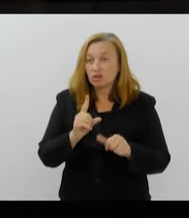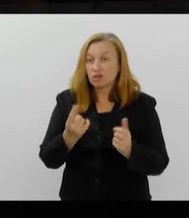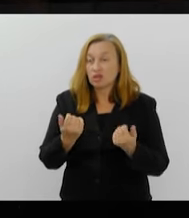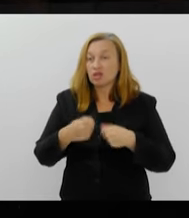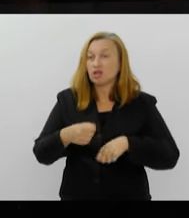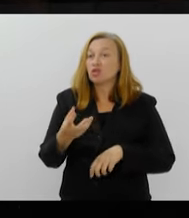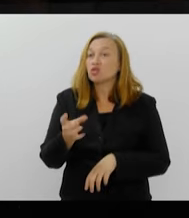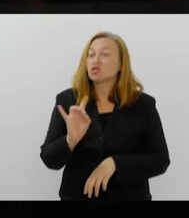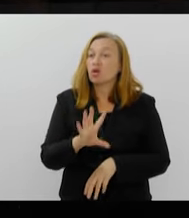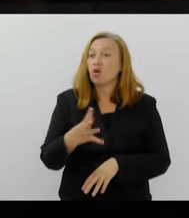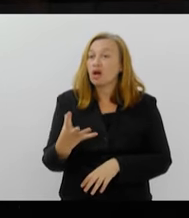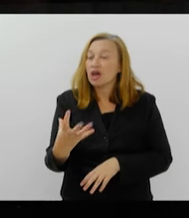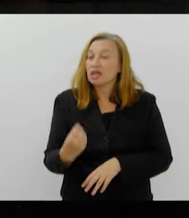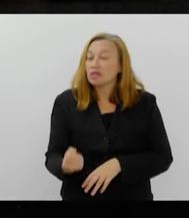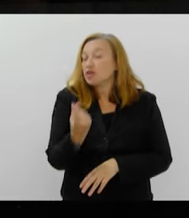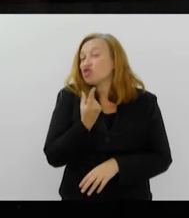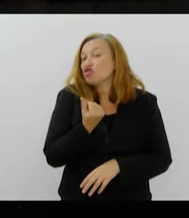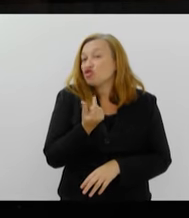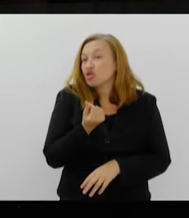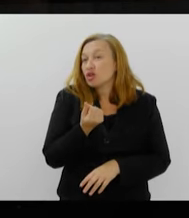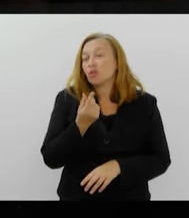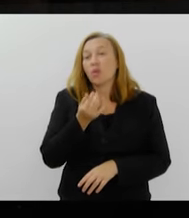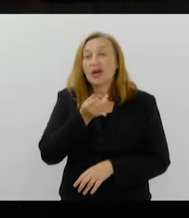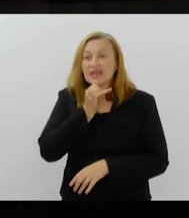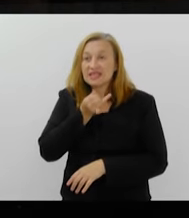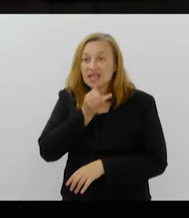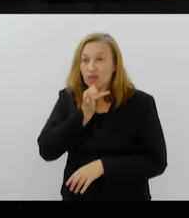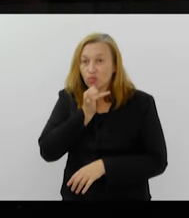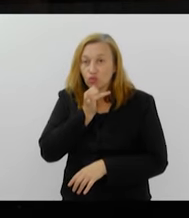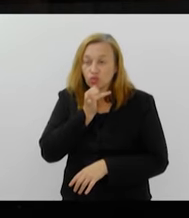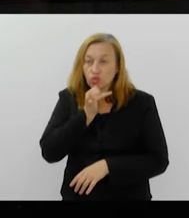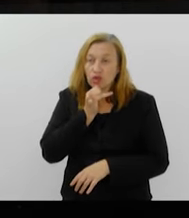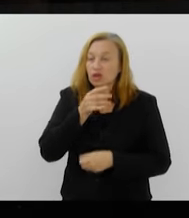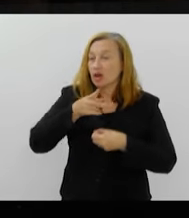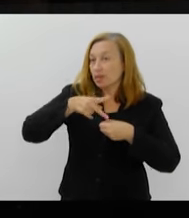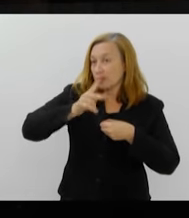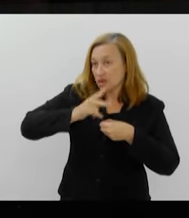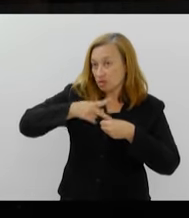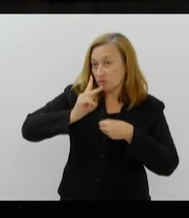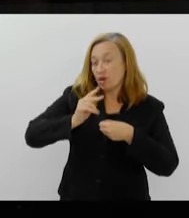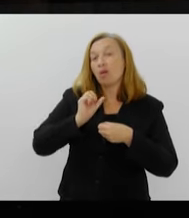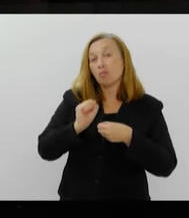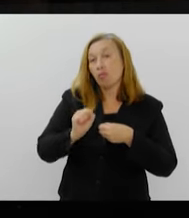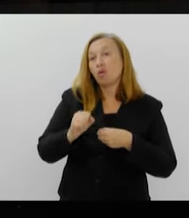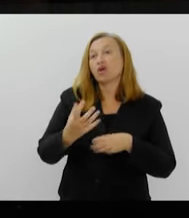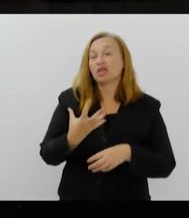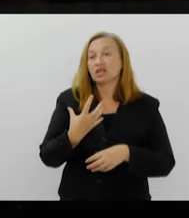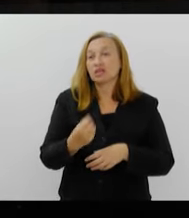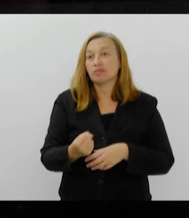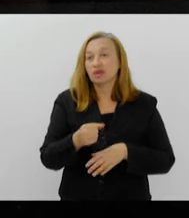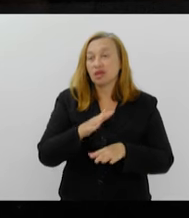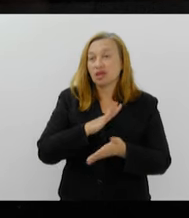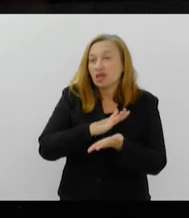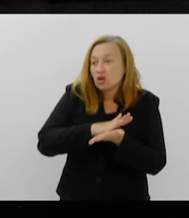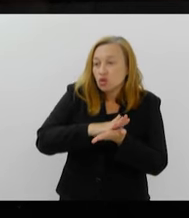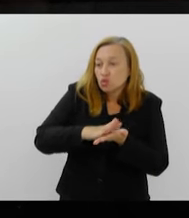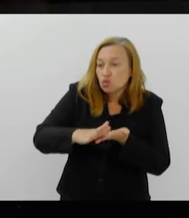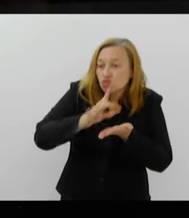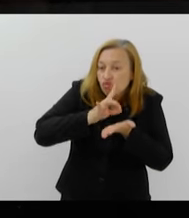receber em dinheiro. Por exemplo, da Petrobras pode receber em asfalto para o